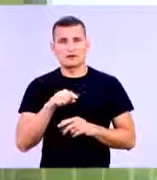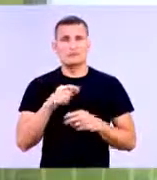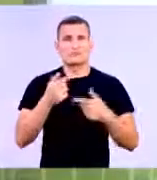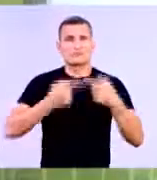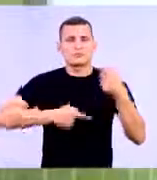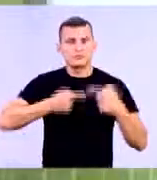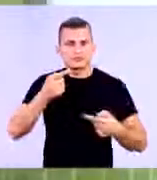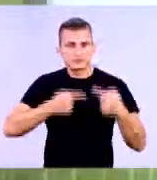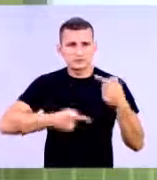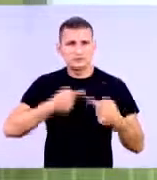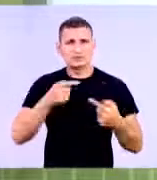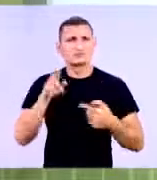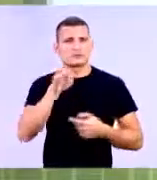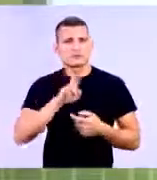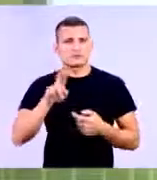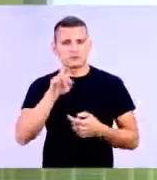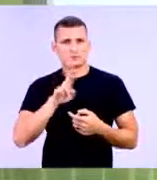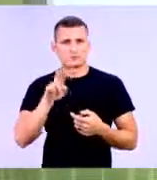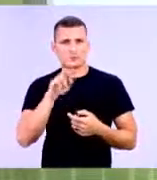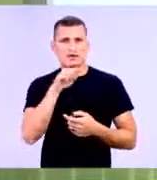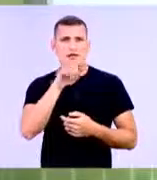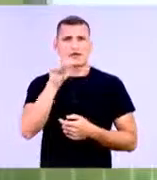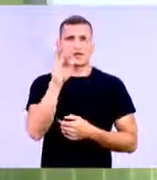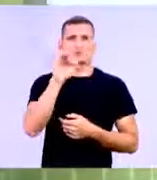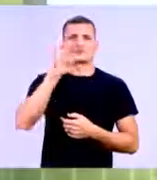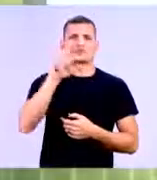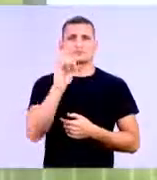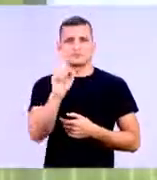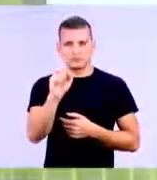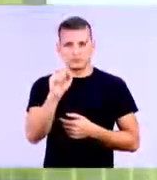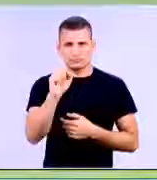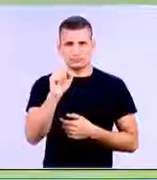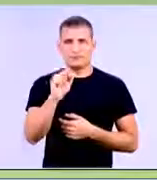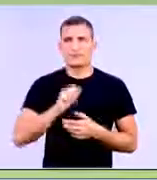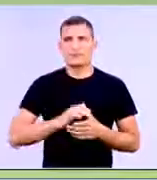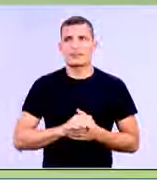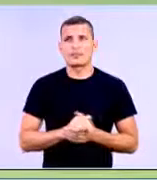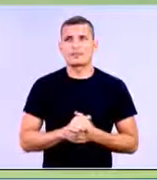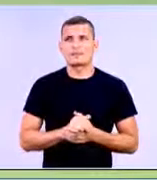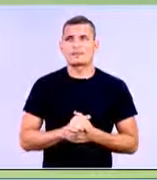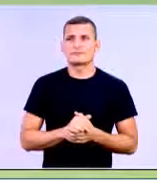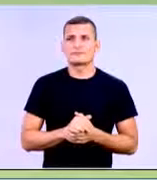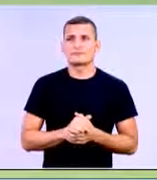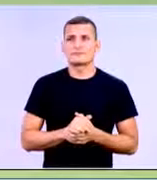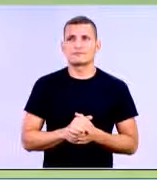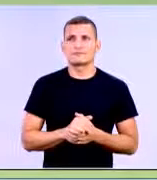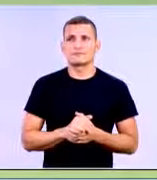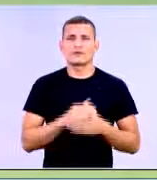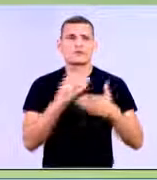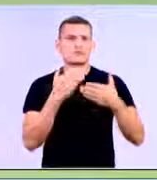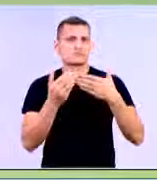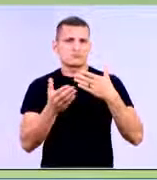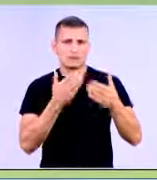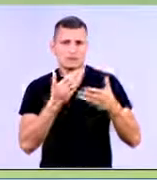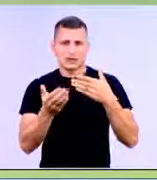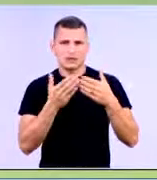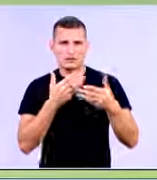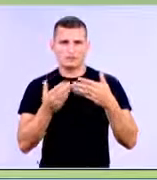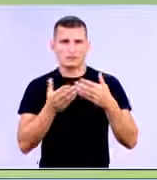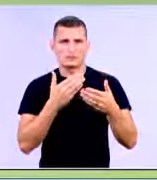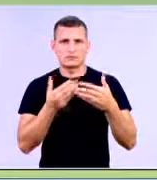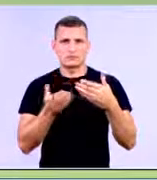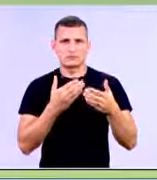política aplicada diante daqueles ativos. Então, qualquer ataque que sofre, né,